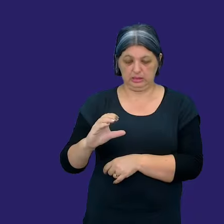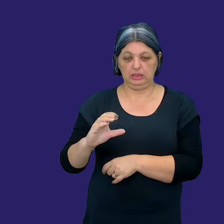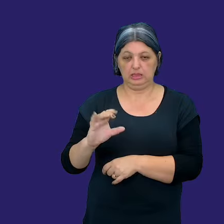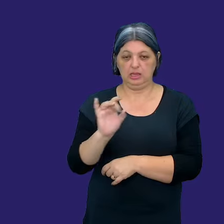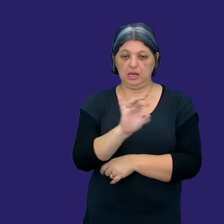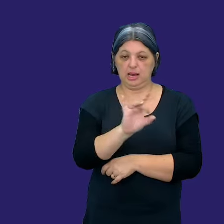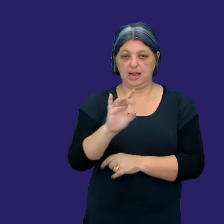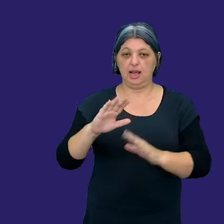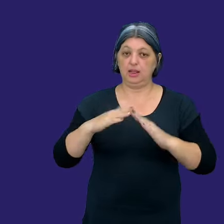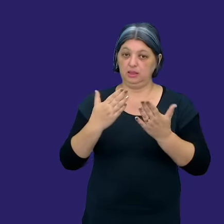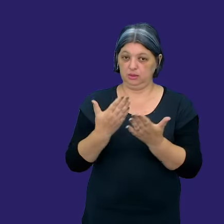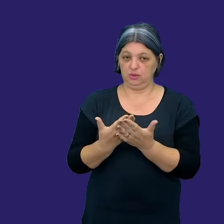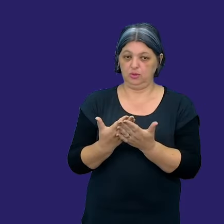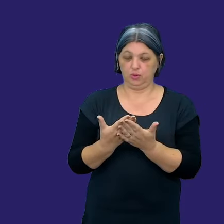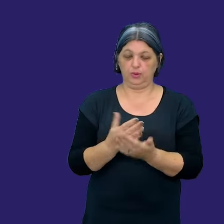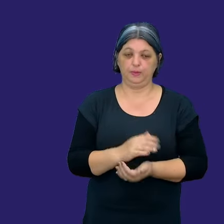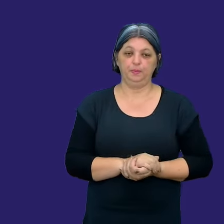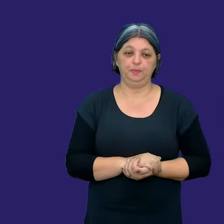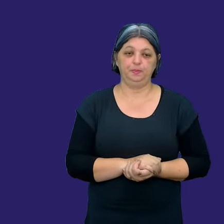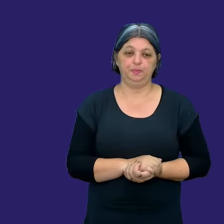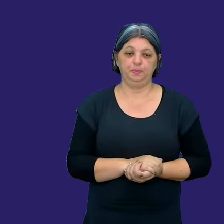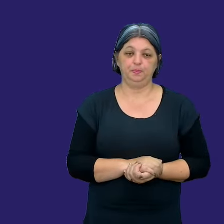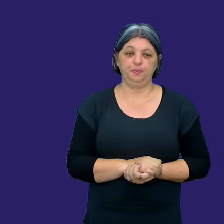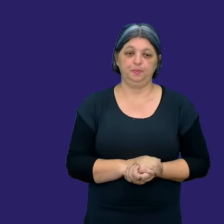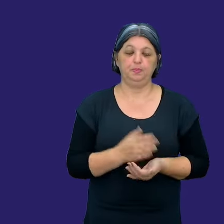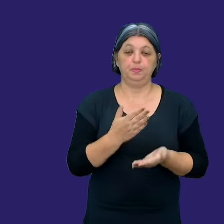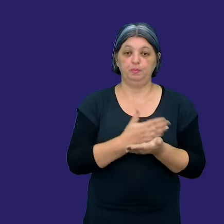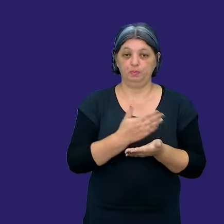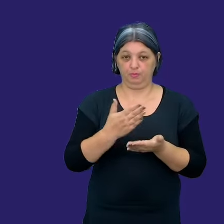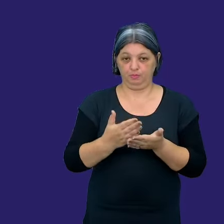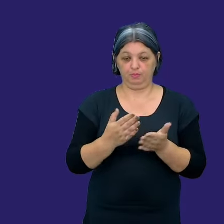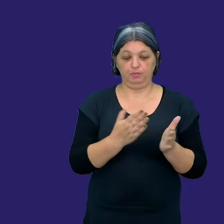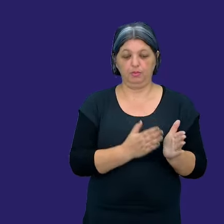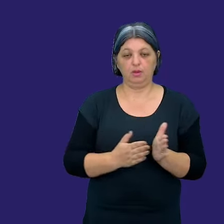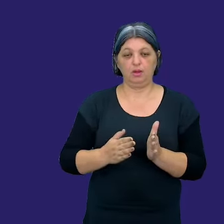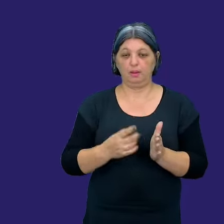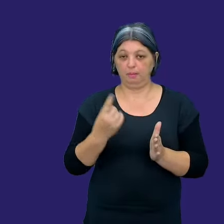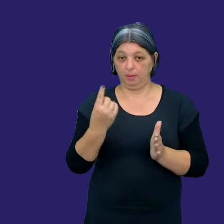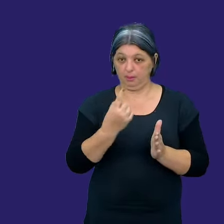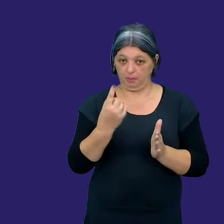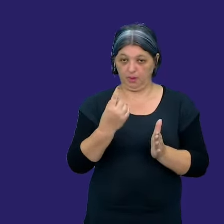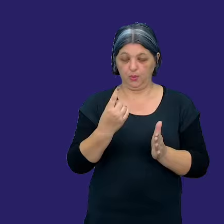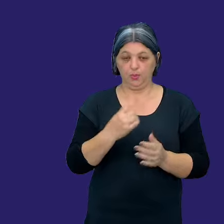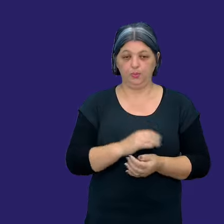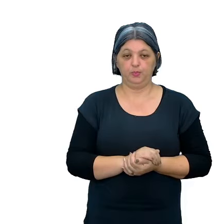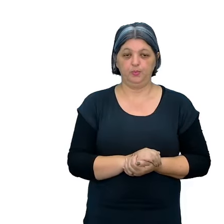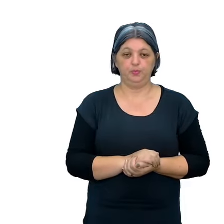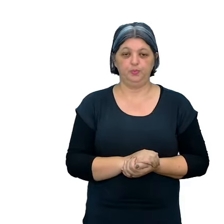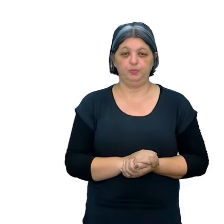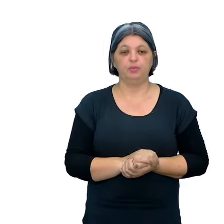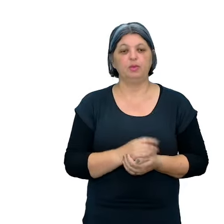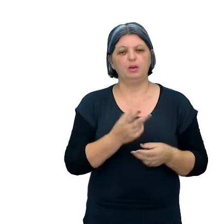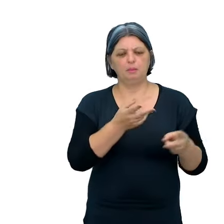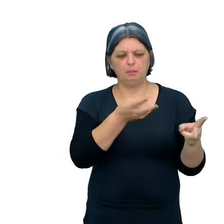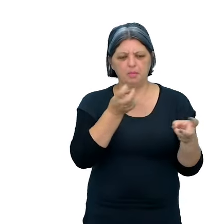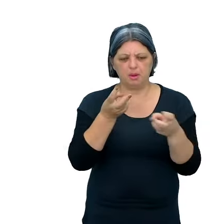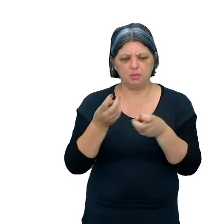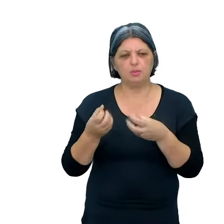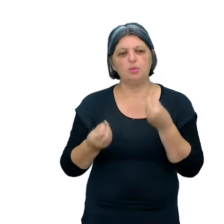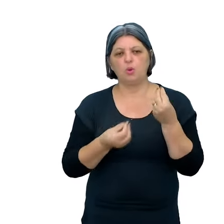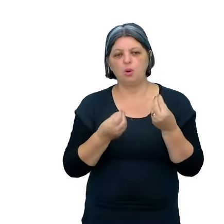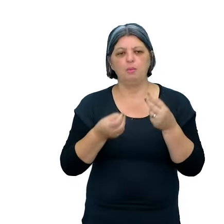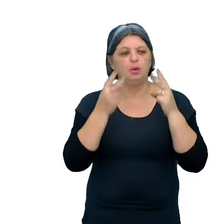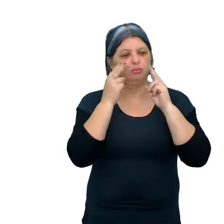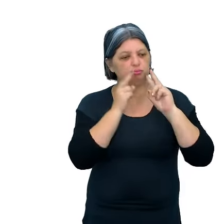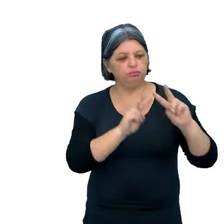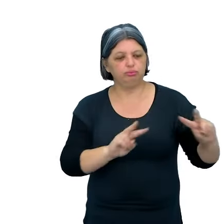vocês. Então, estamos aqui iniciando esse primeiro momento para que vocês possam observar esse panorama.